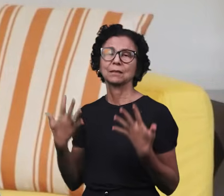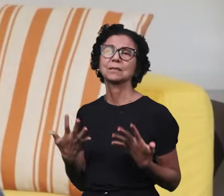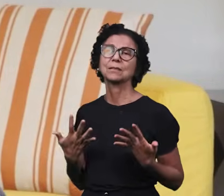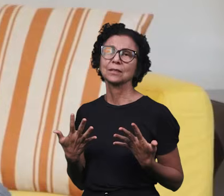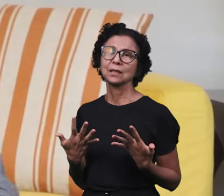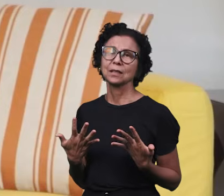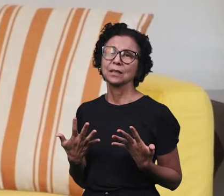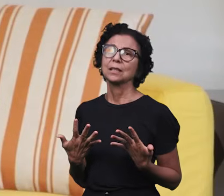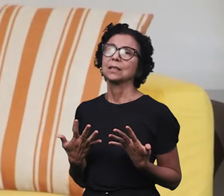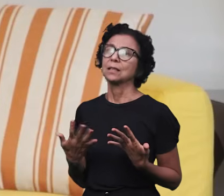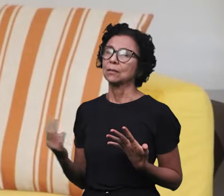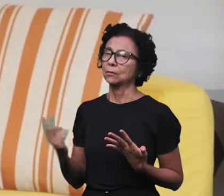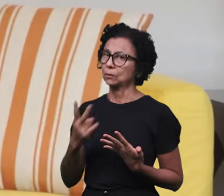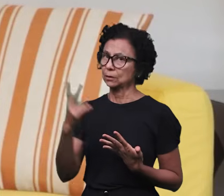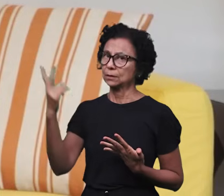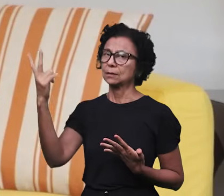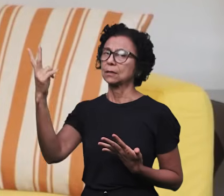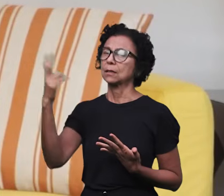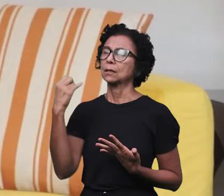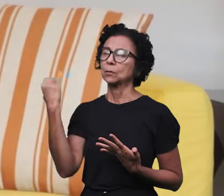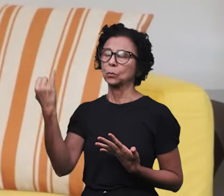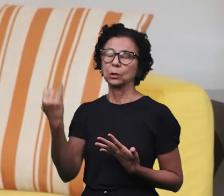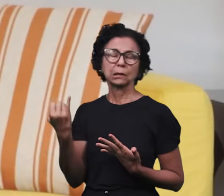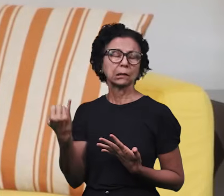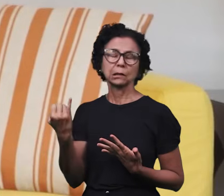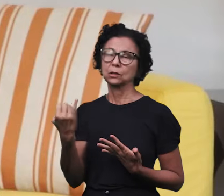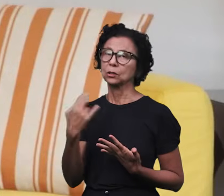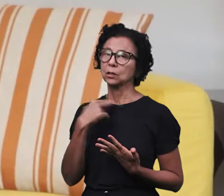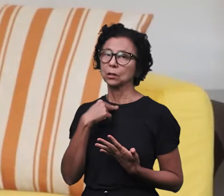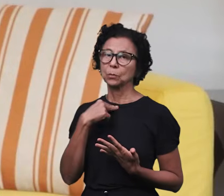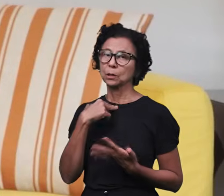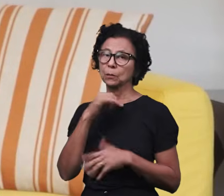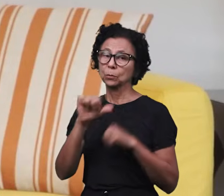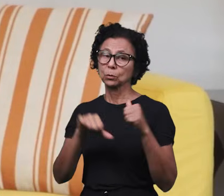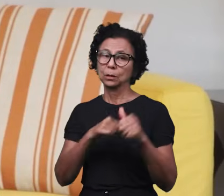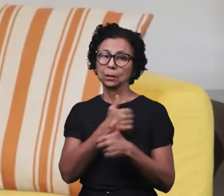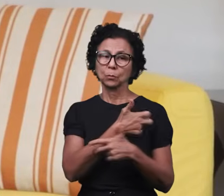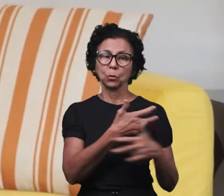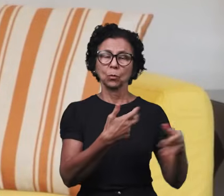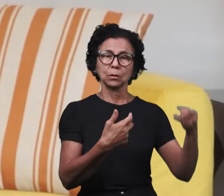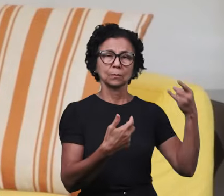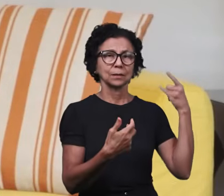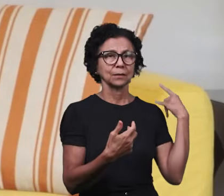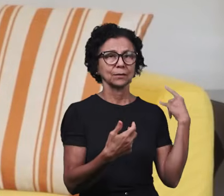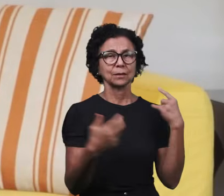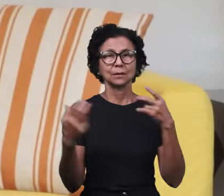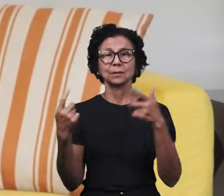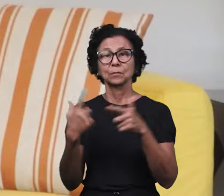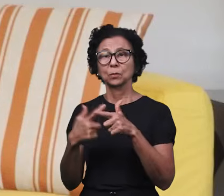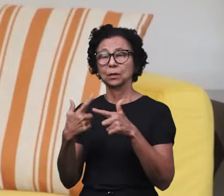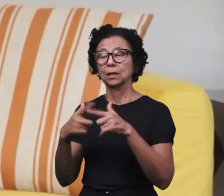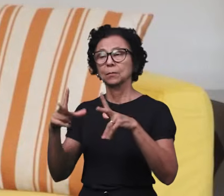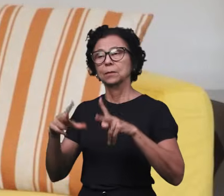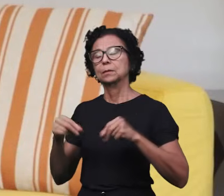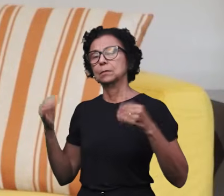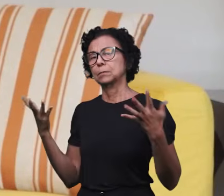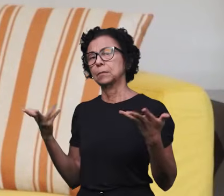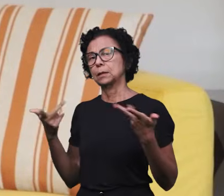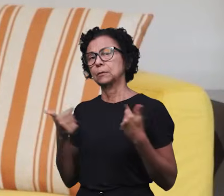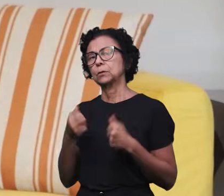o Senhor transfere a nós e precisamos valorizar esta bênção, não trocar por nada desta vida, porque é uma